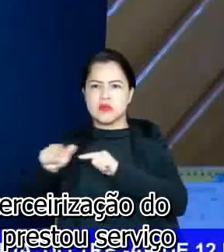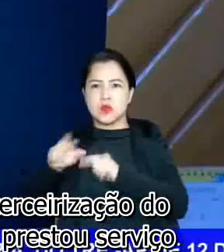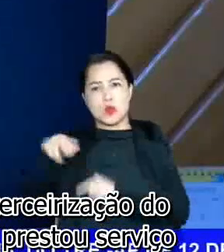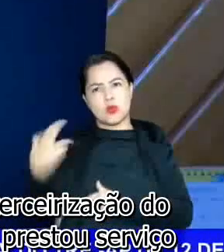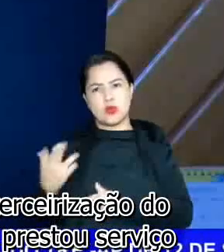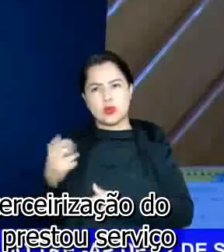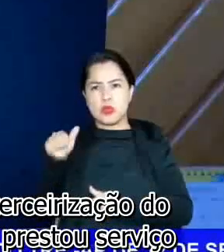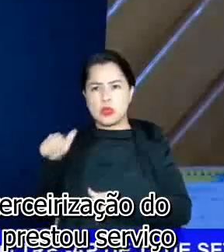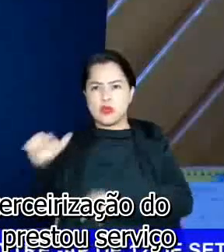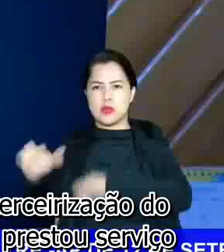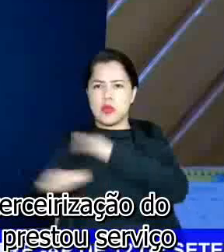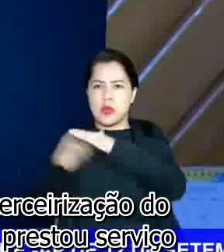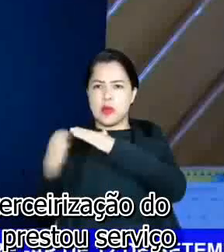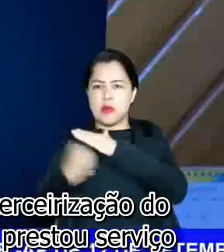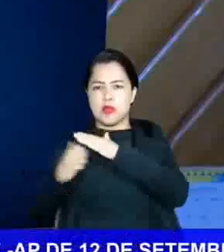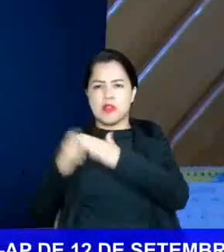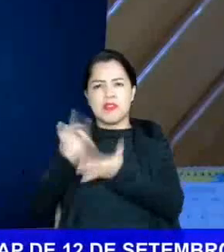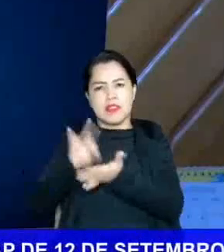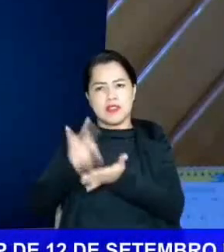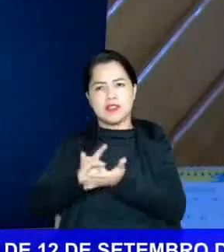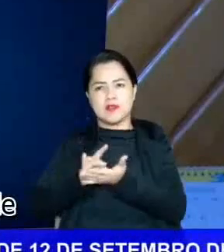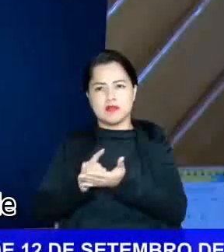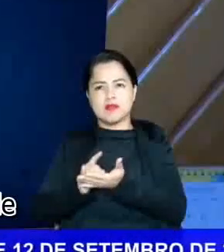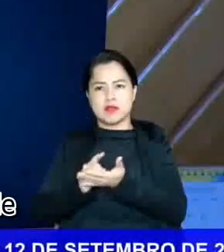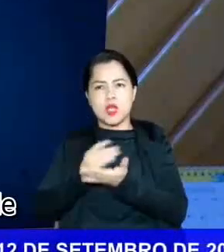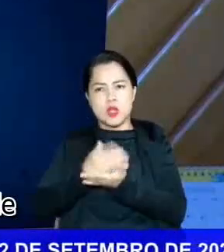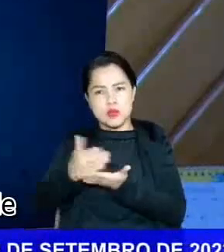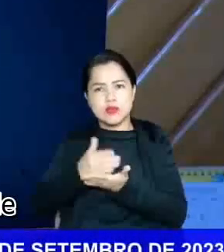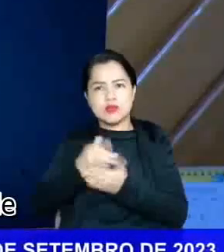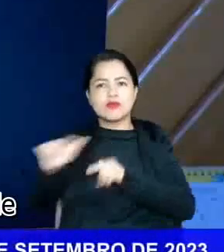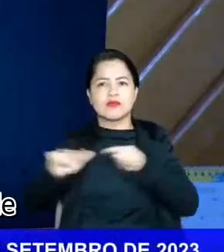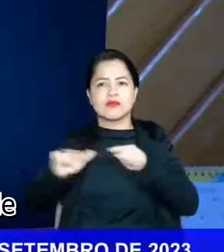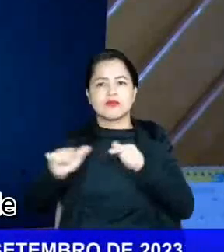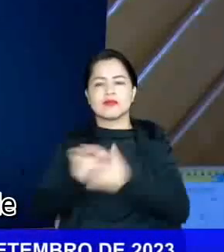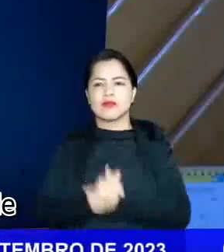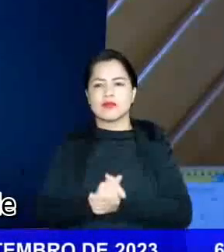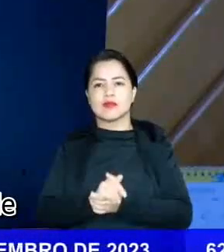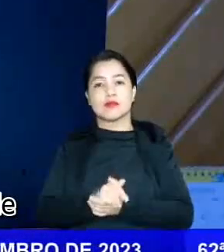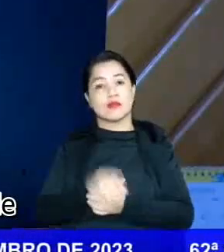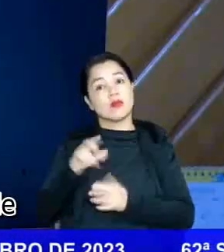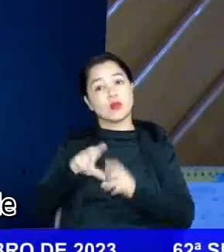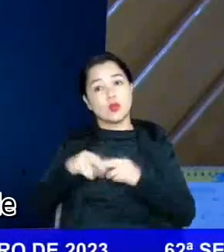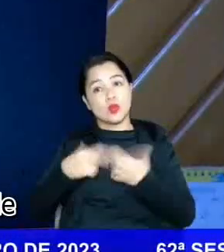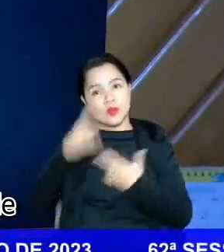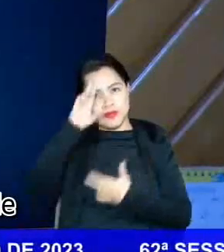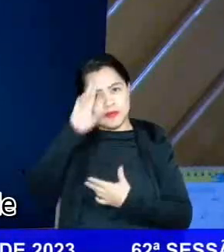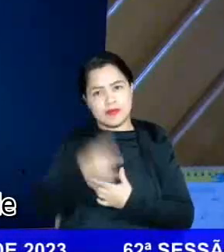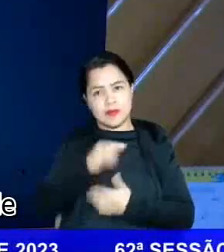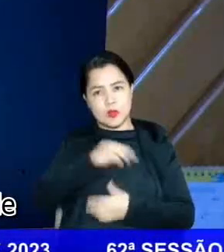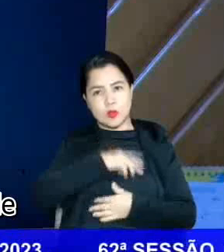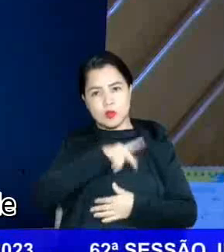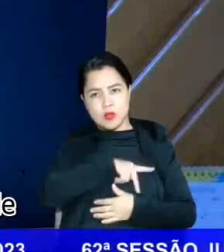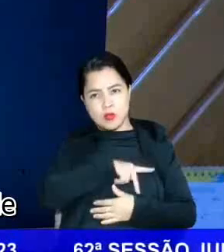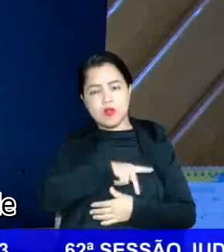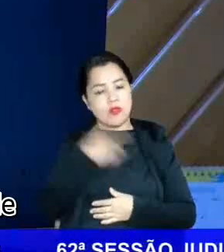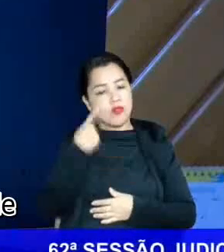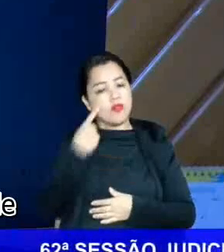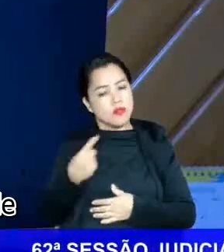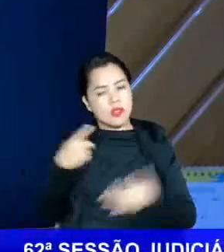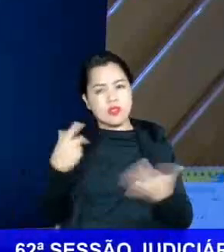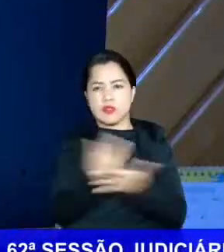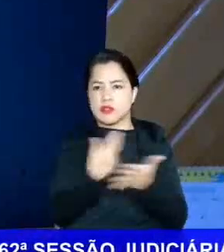empresa Guina que efetivamente prestou o serviço. Então, por tal razão, o MPE também entende pela irregularidade